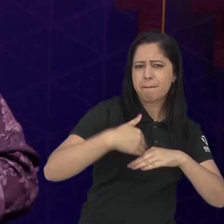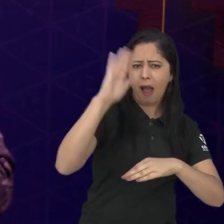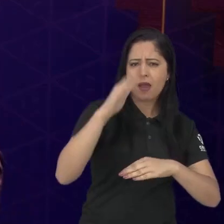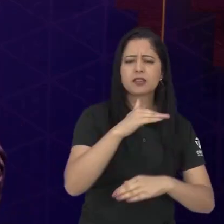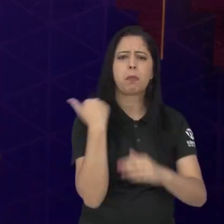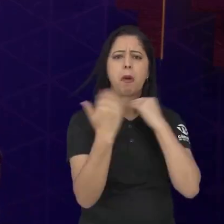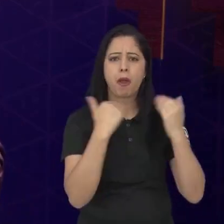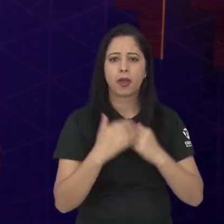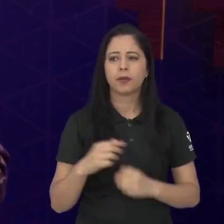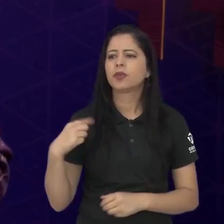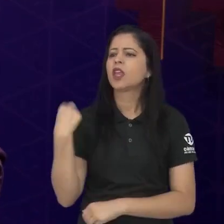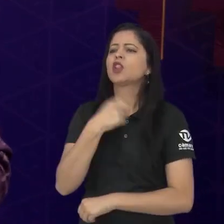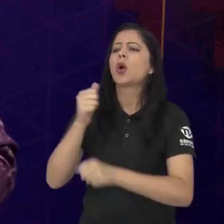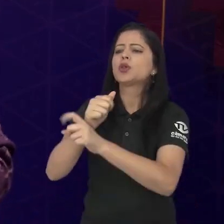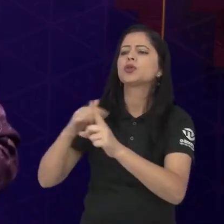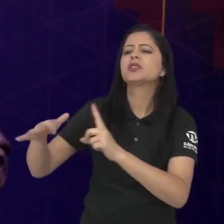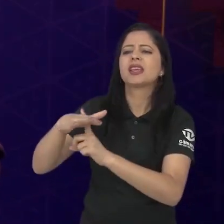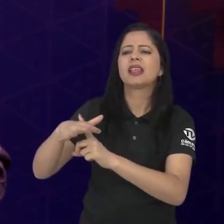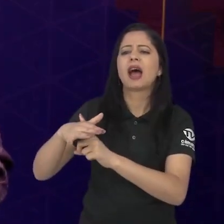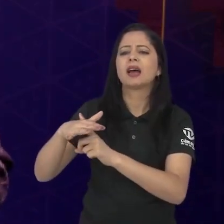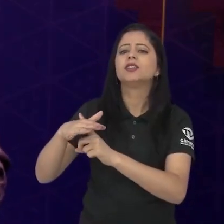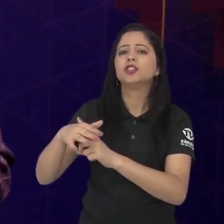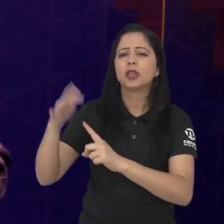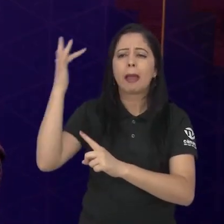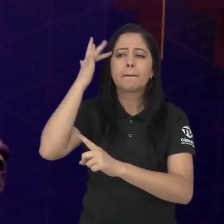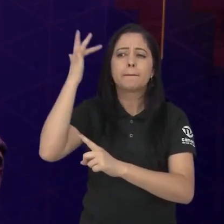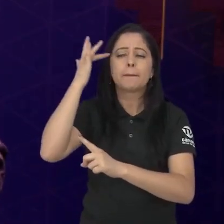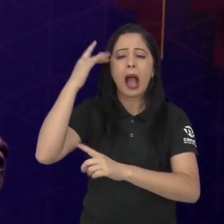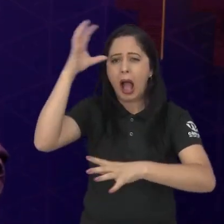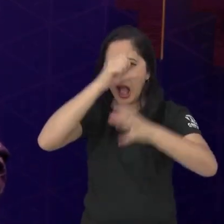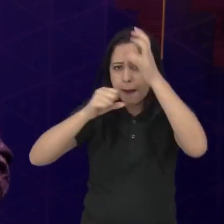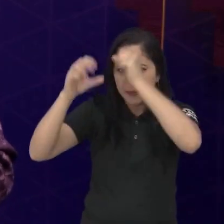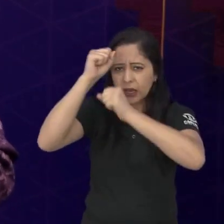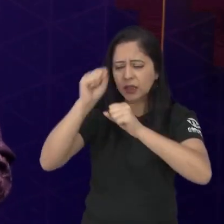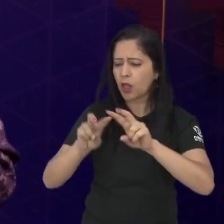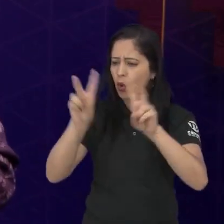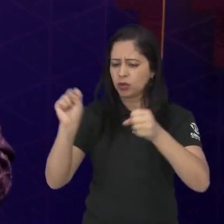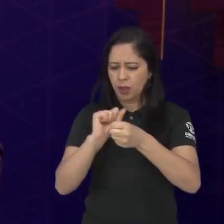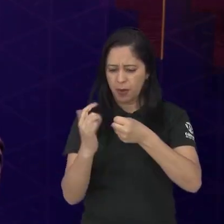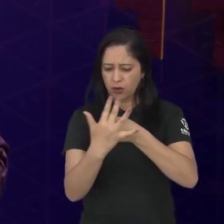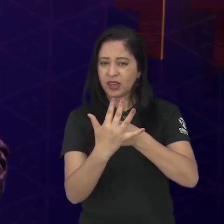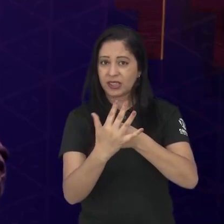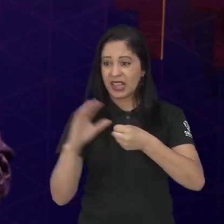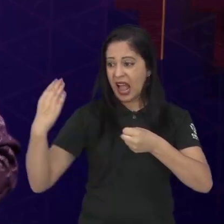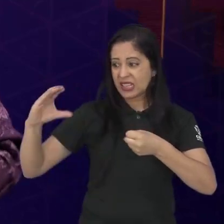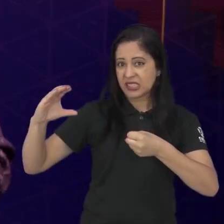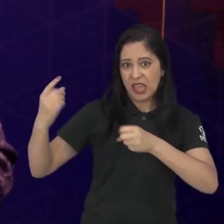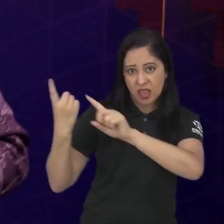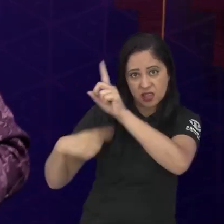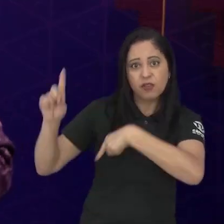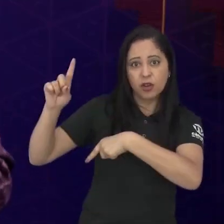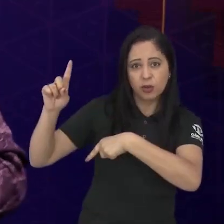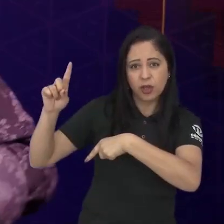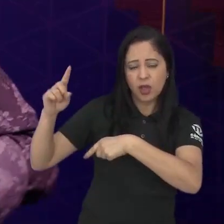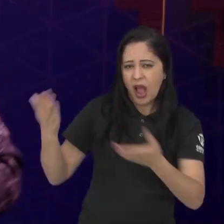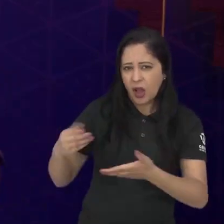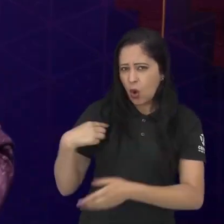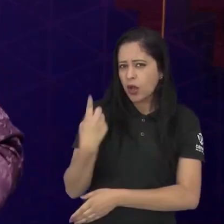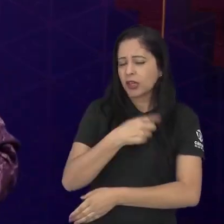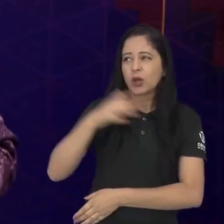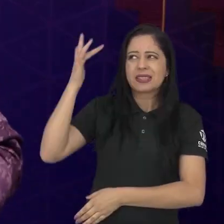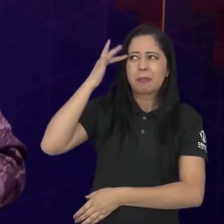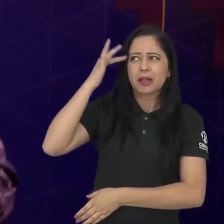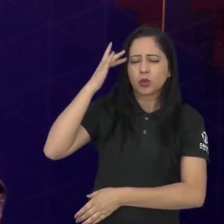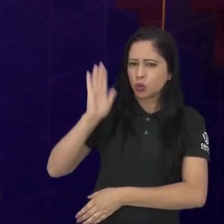gente amadureceu como sociedade? O que a gente aprendeu com a Covid-19? Será que a ciência avançou? Será que a gente está mais